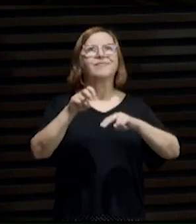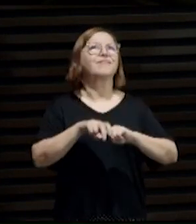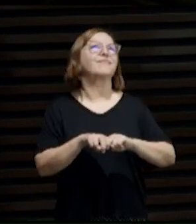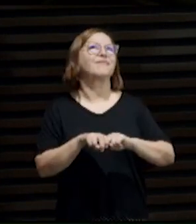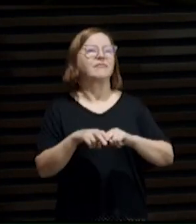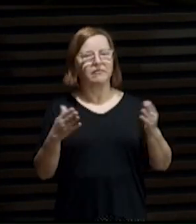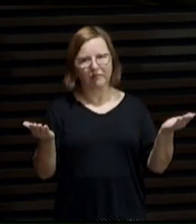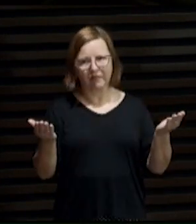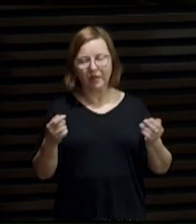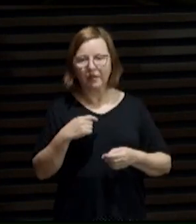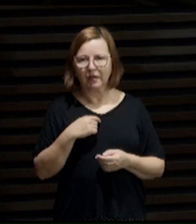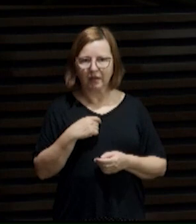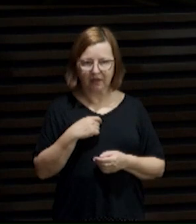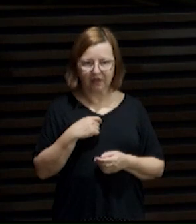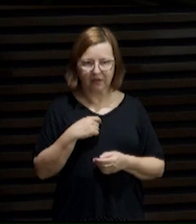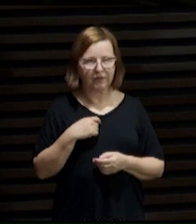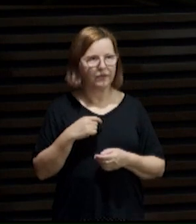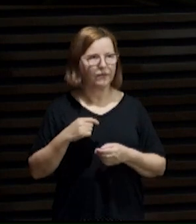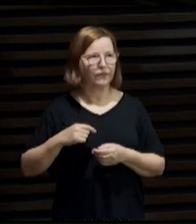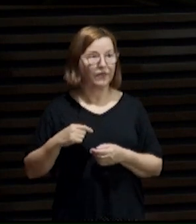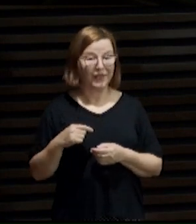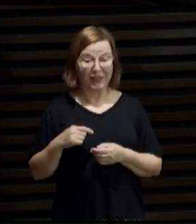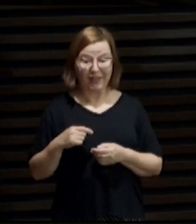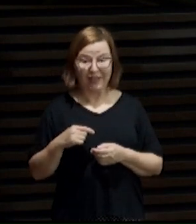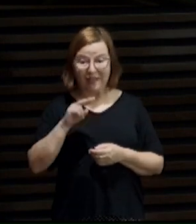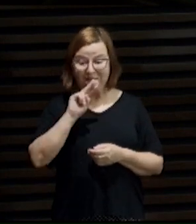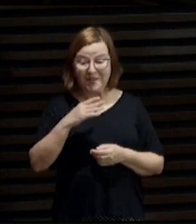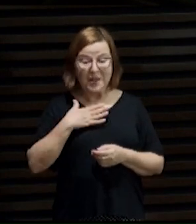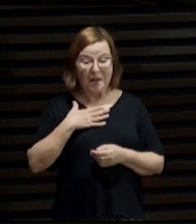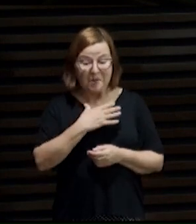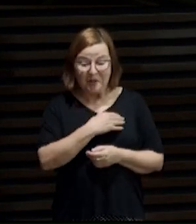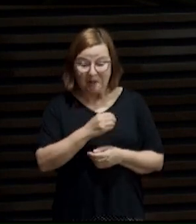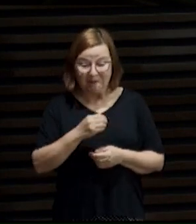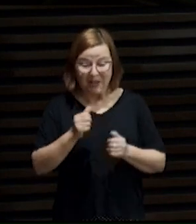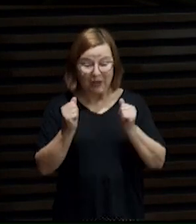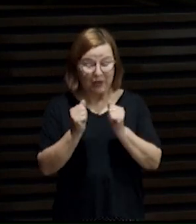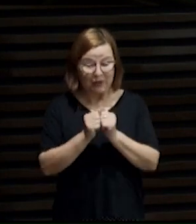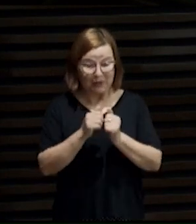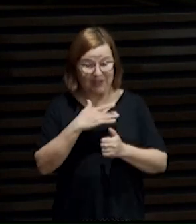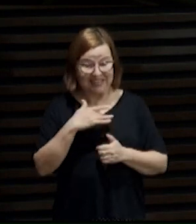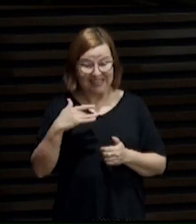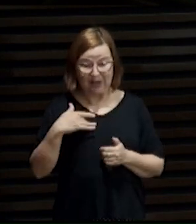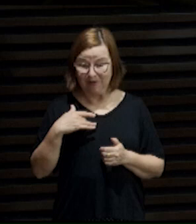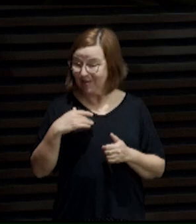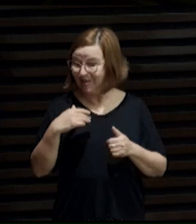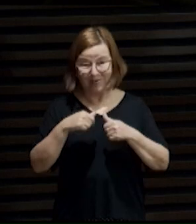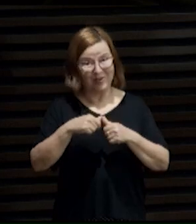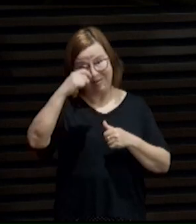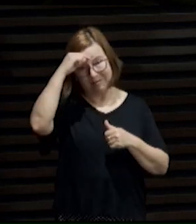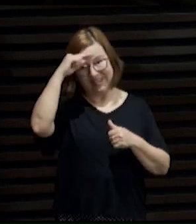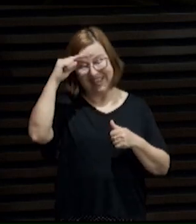Eu vou observar que eles não estão no hospital, eles estão à mesa, então eles têm saúde. Louvemos ao Senhor pela saúde dos